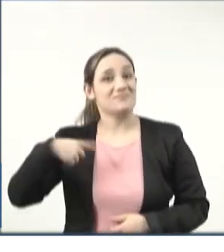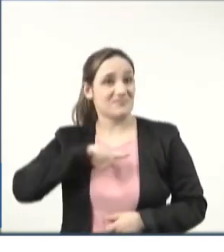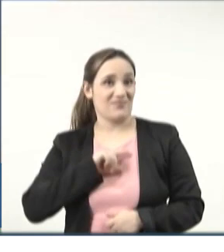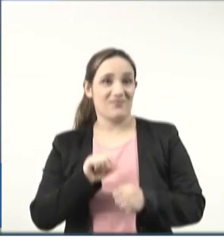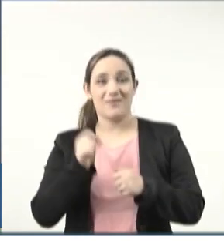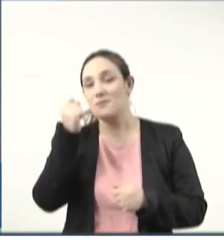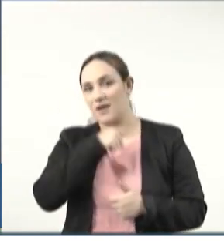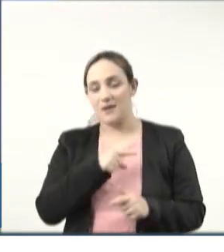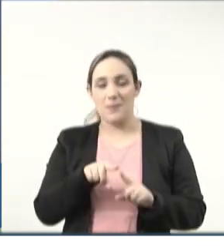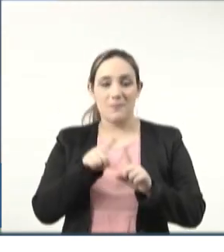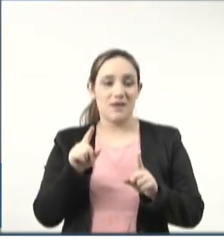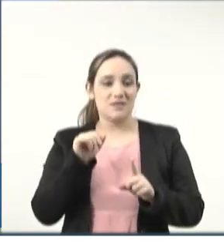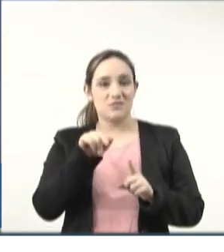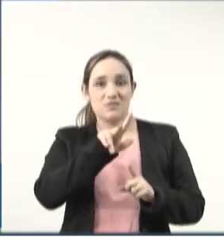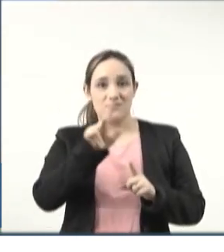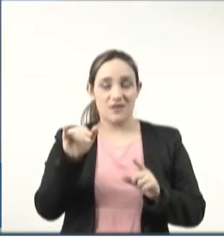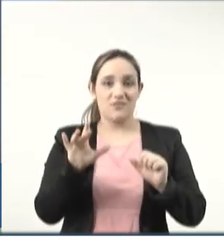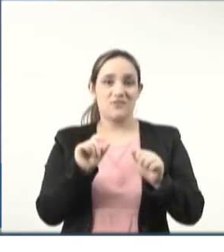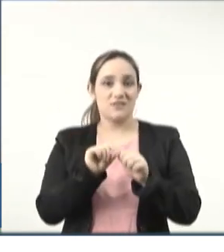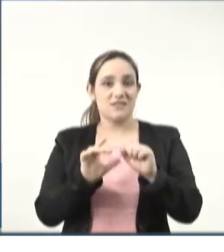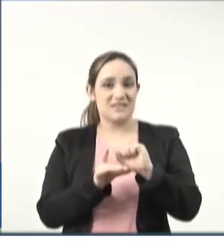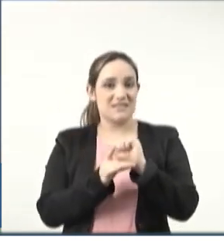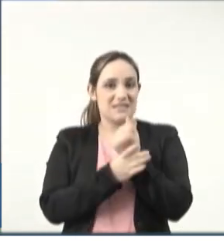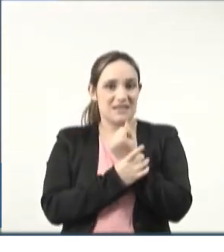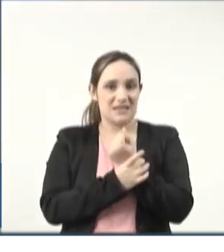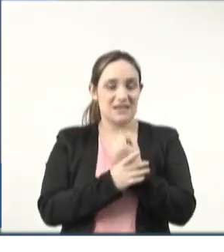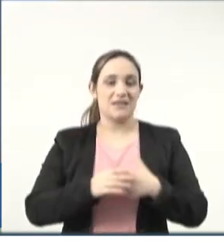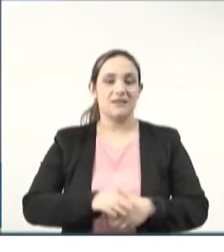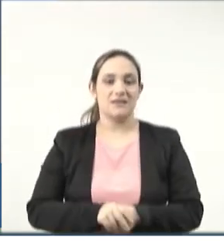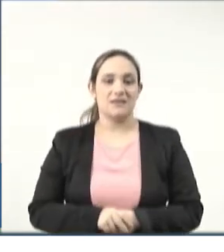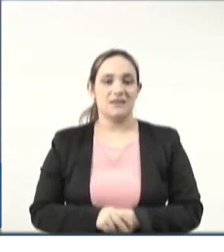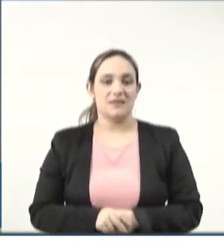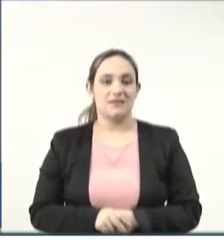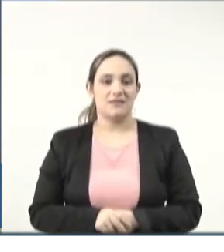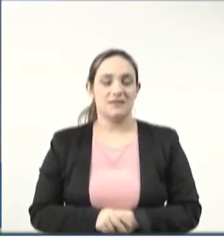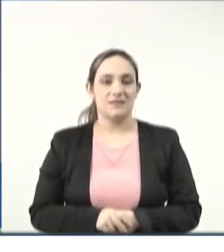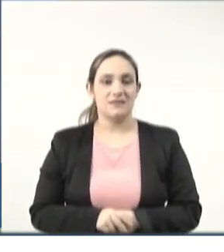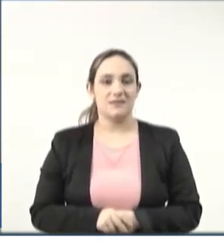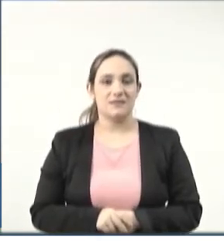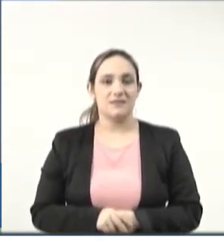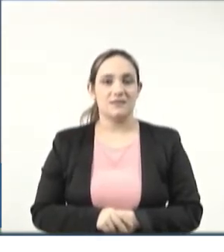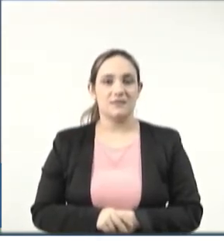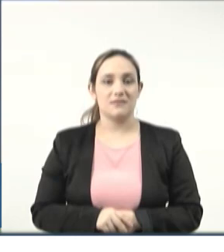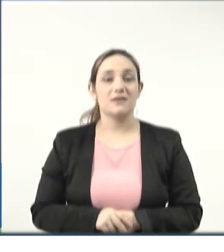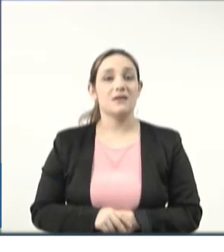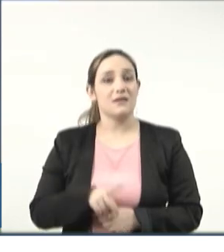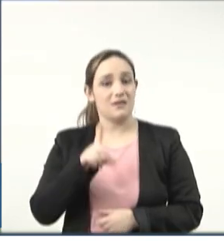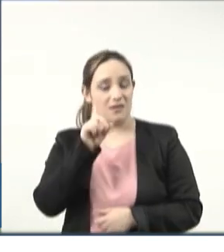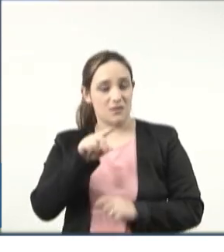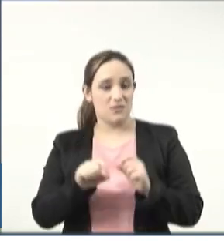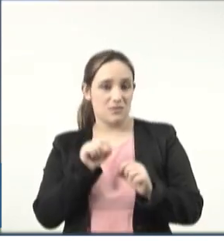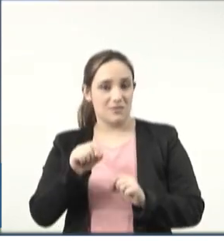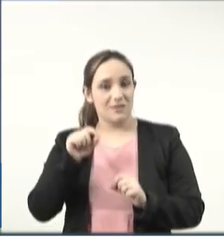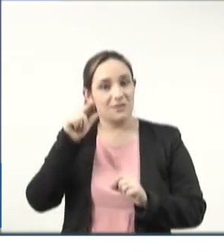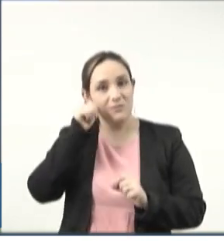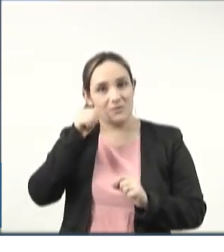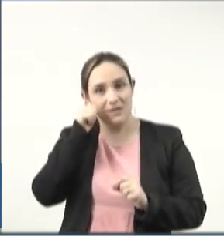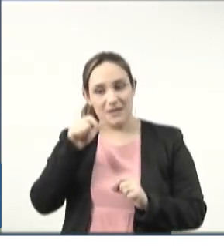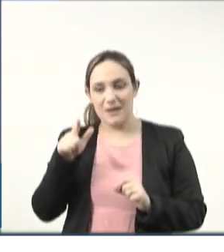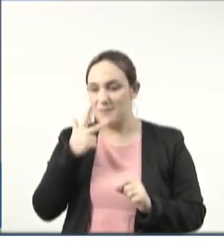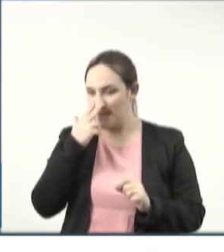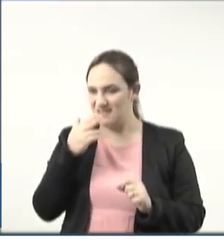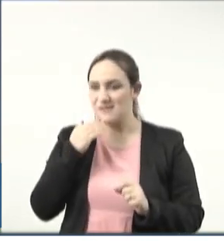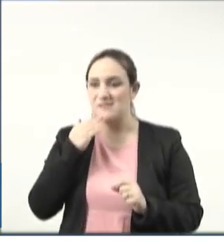Só que quando você vai tirar um seguro de carro, você tem sempre bônus porque mulher não bate carro, tá? Mas culturalmente nós somos as barbeiras, não